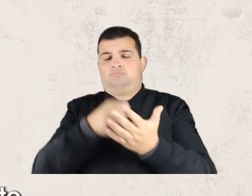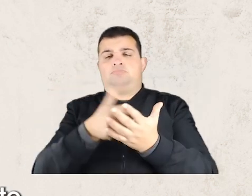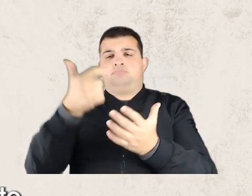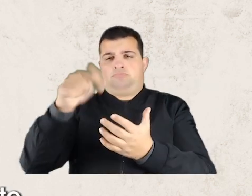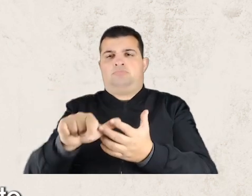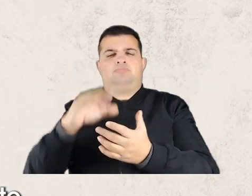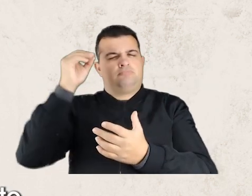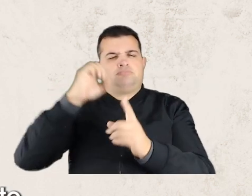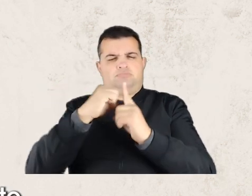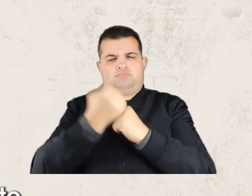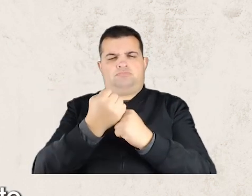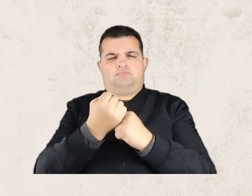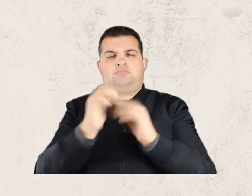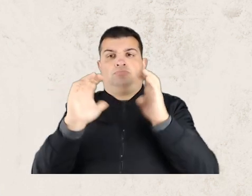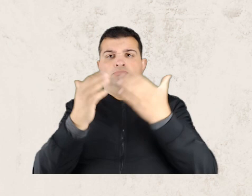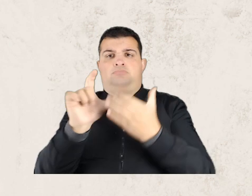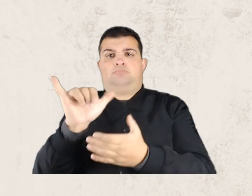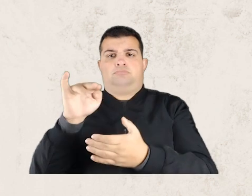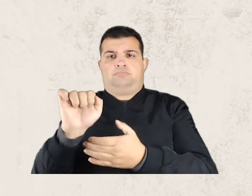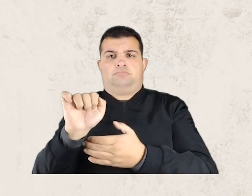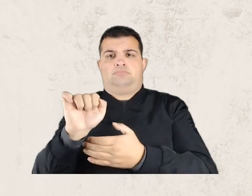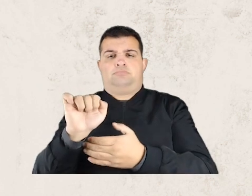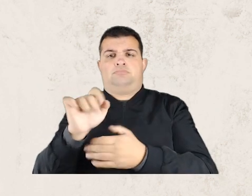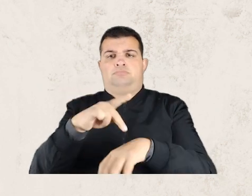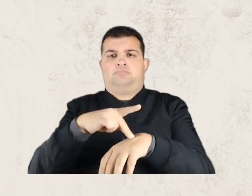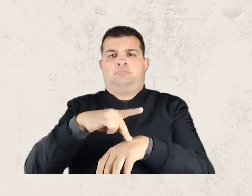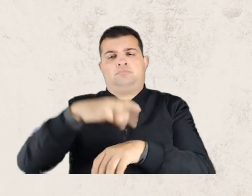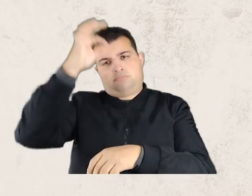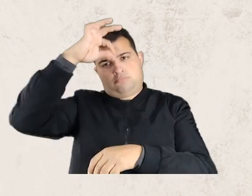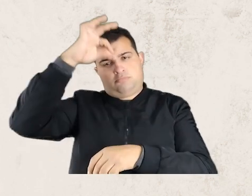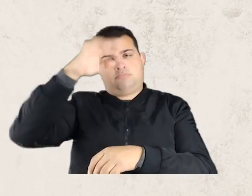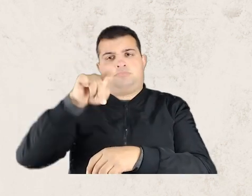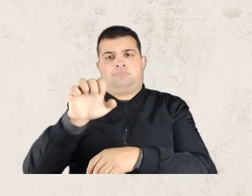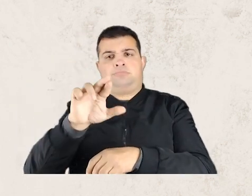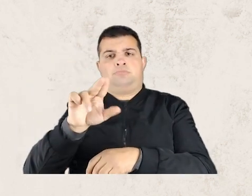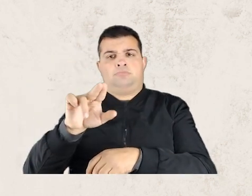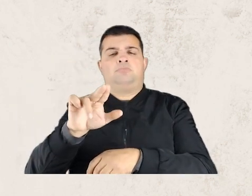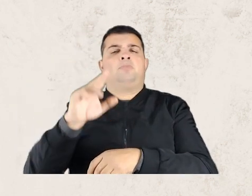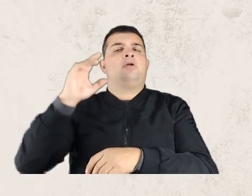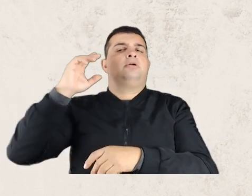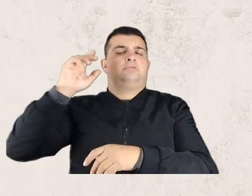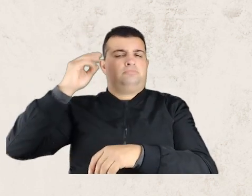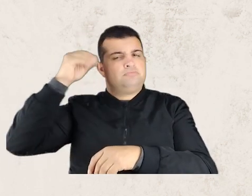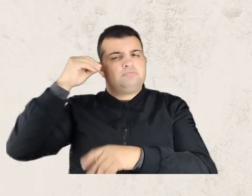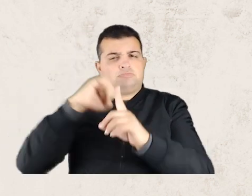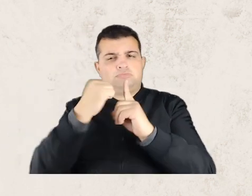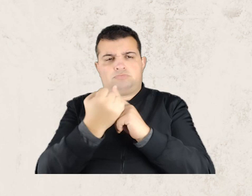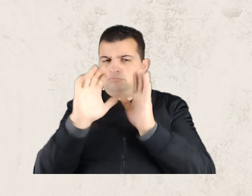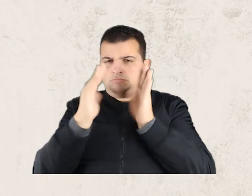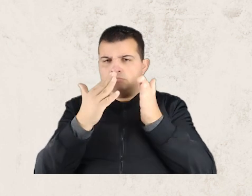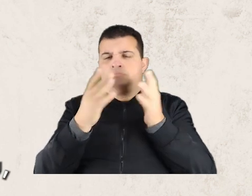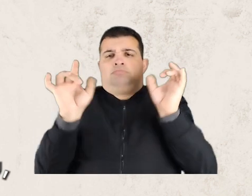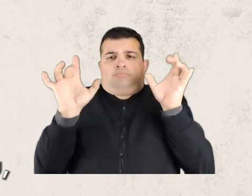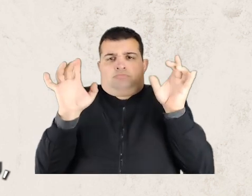da América Latina participaram do evento, mas foi no congresso seguinte, em 79, que se desenhou uma redefinição da